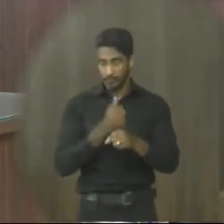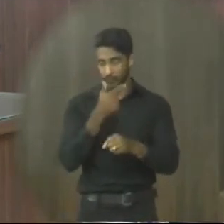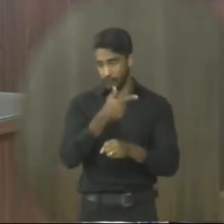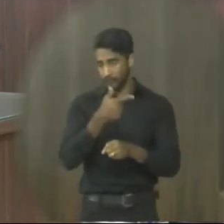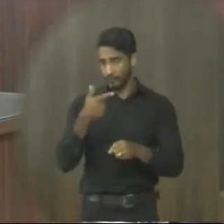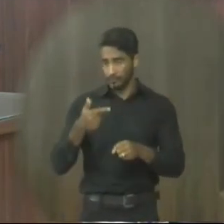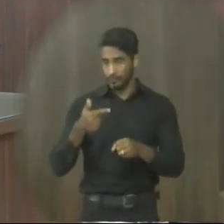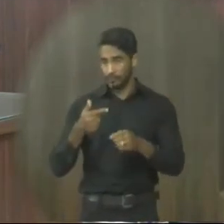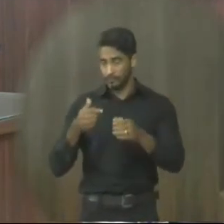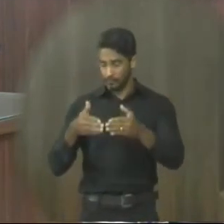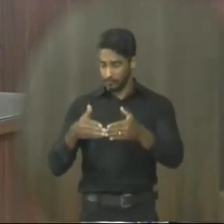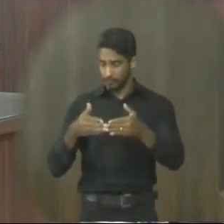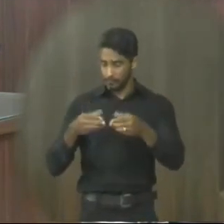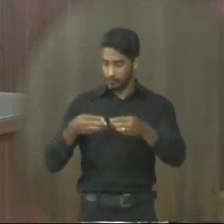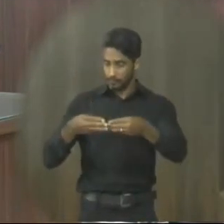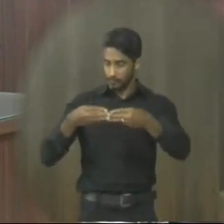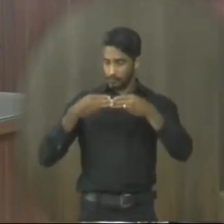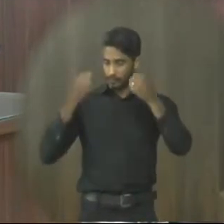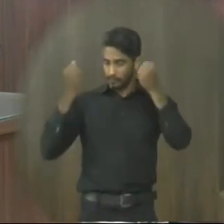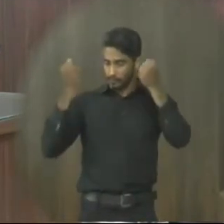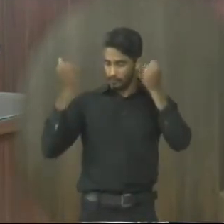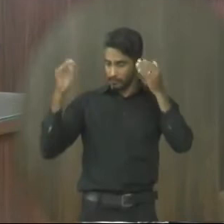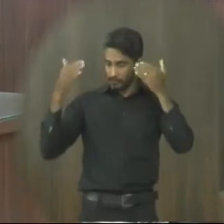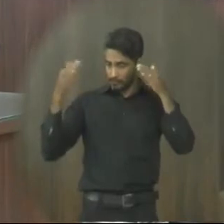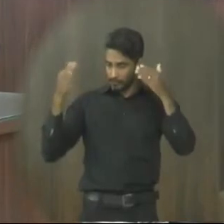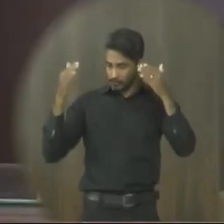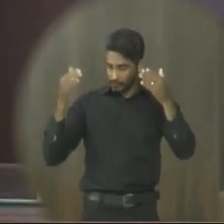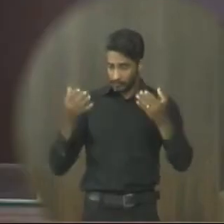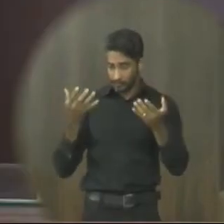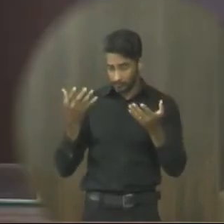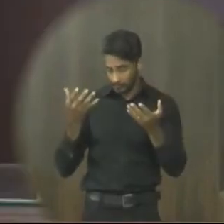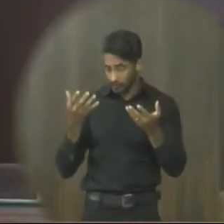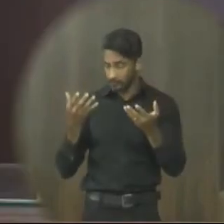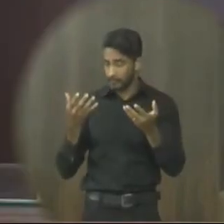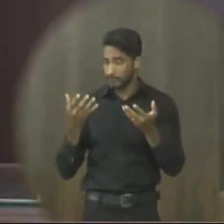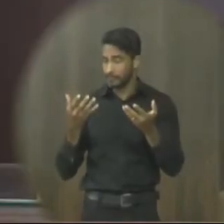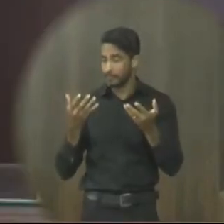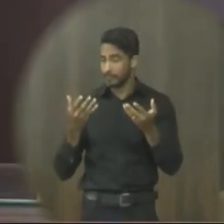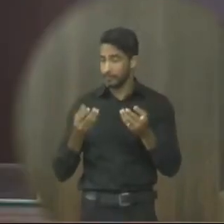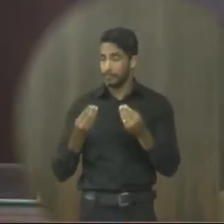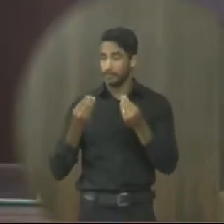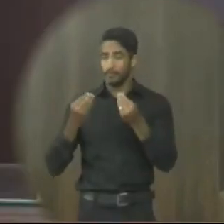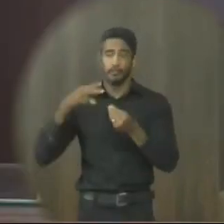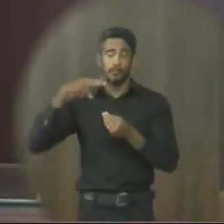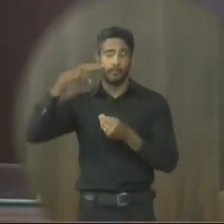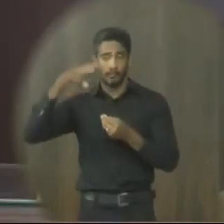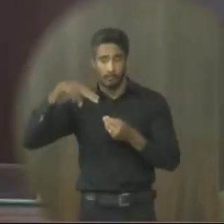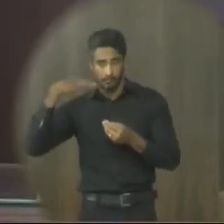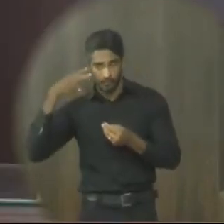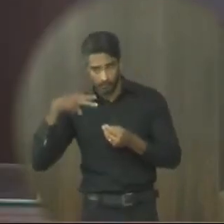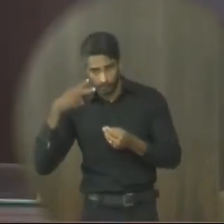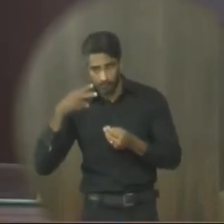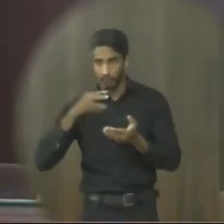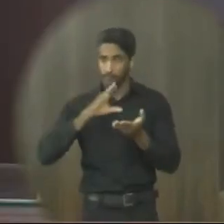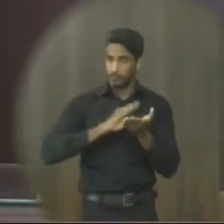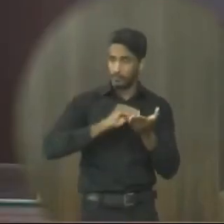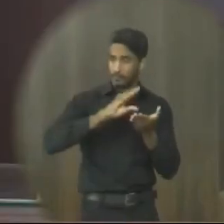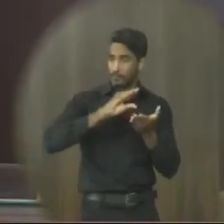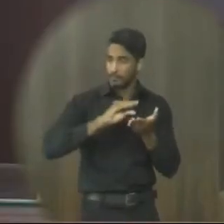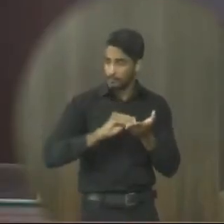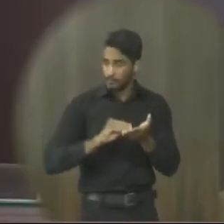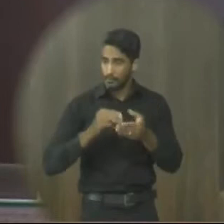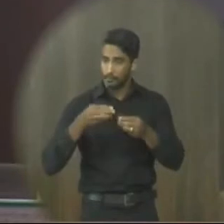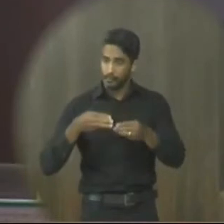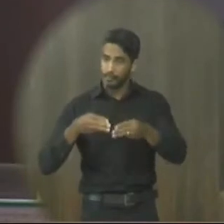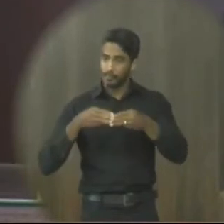060/2022, moção de aplauso. Requeiro aos senhores vereadores que seja-se feita e conste em ata-se a